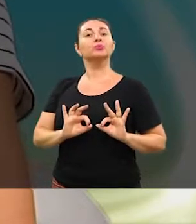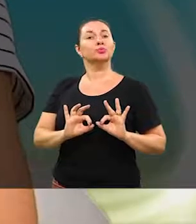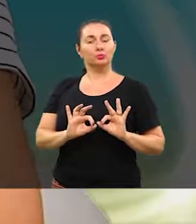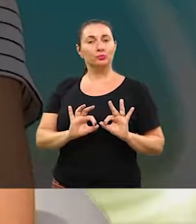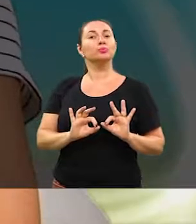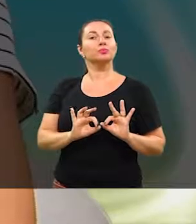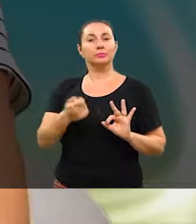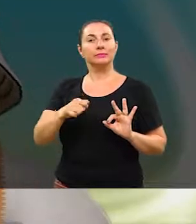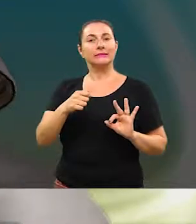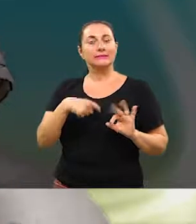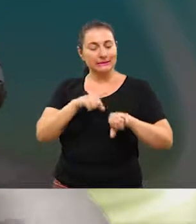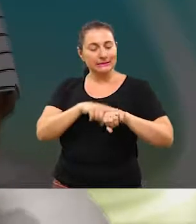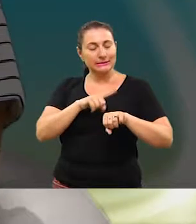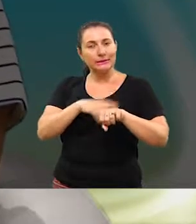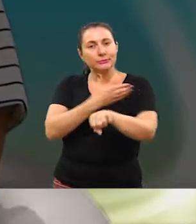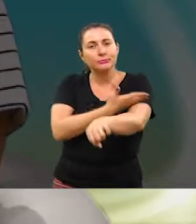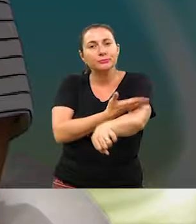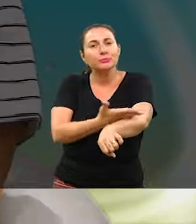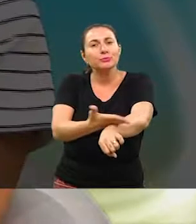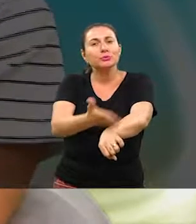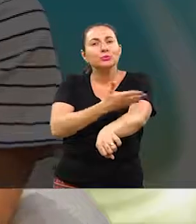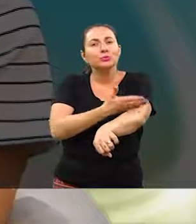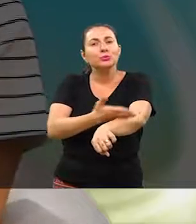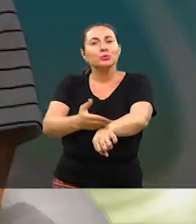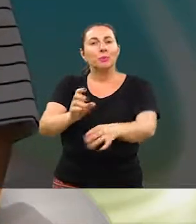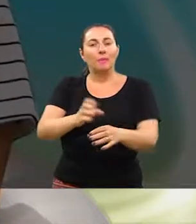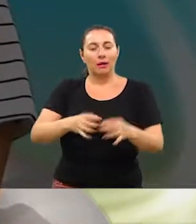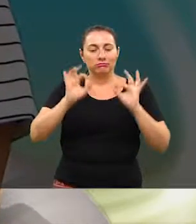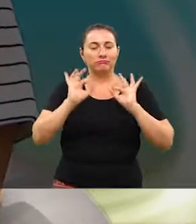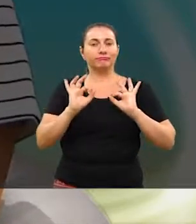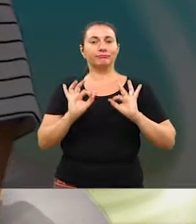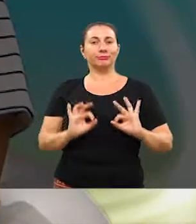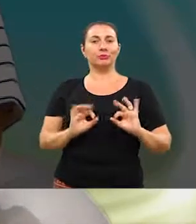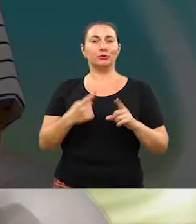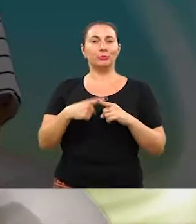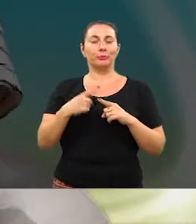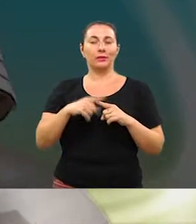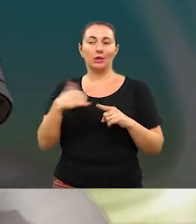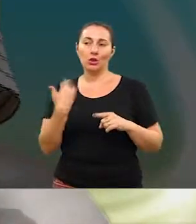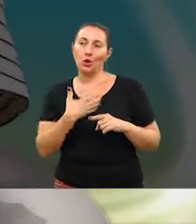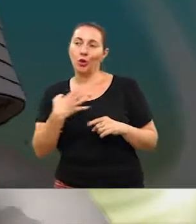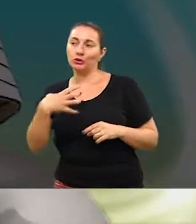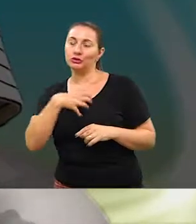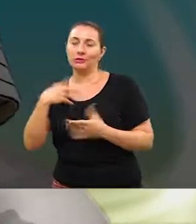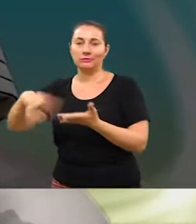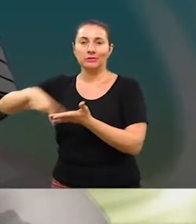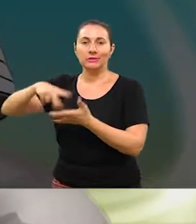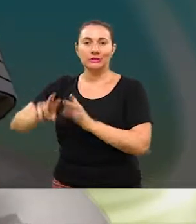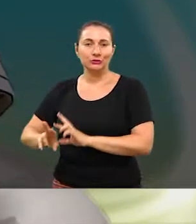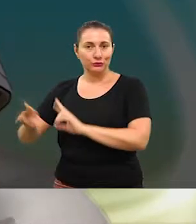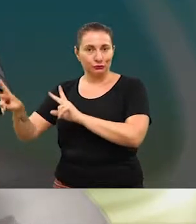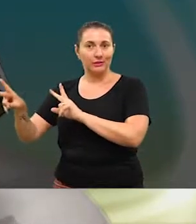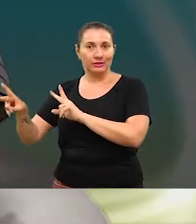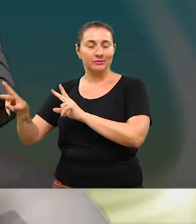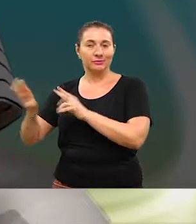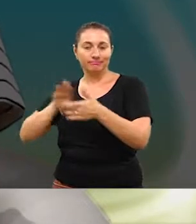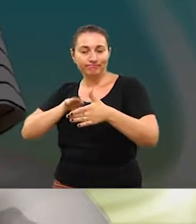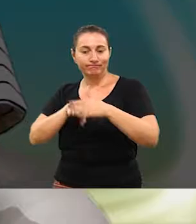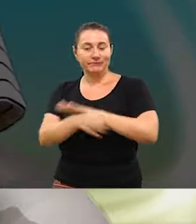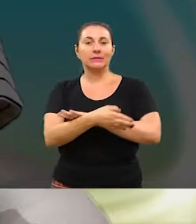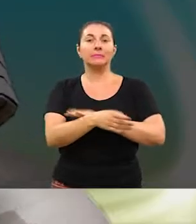e leva um tempo para se aprender a postura deles, porque a gente está acostumado a dançar de um jeito um pouquinho diferente, né? Então,